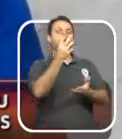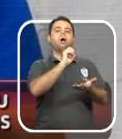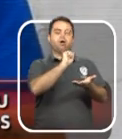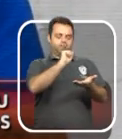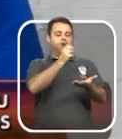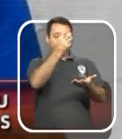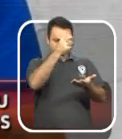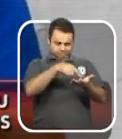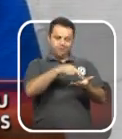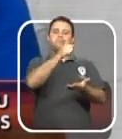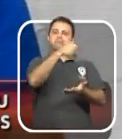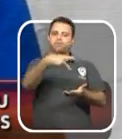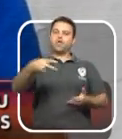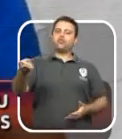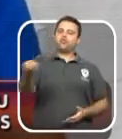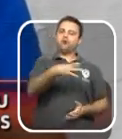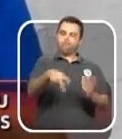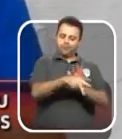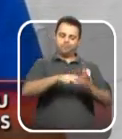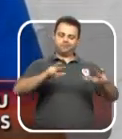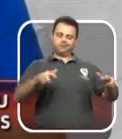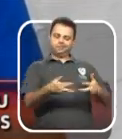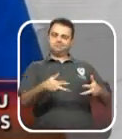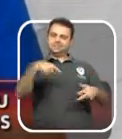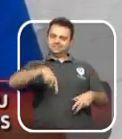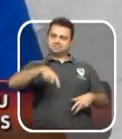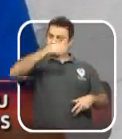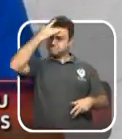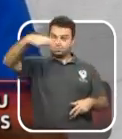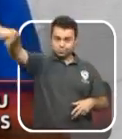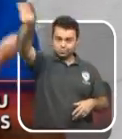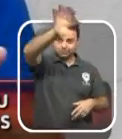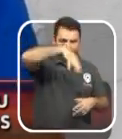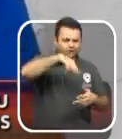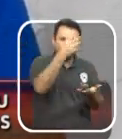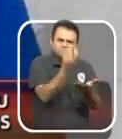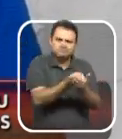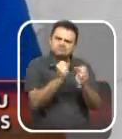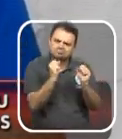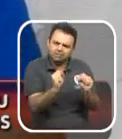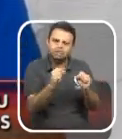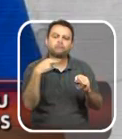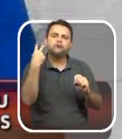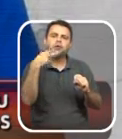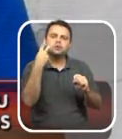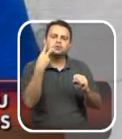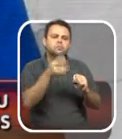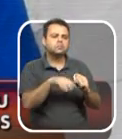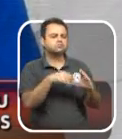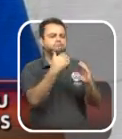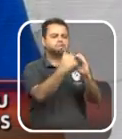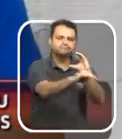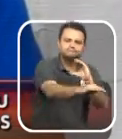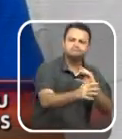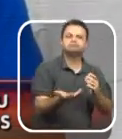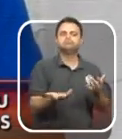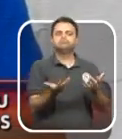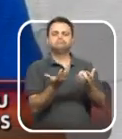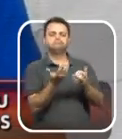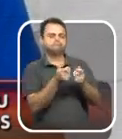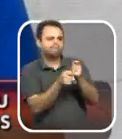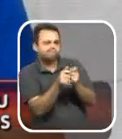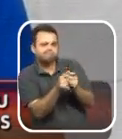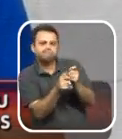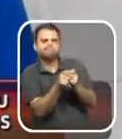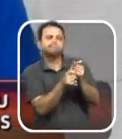segurança também, porque esses documentos ficam arquivados no sistema. Então, daqui 100 anos, alguém vai procurar esse documento e vai estar lá. E